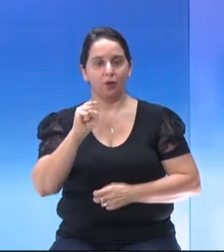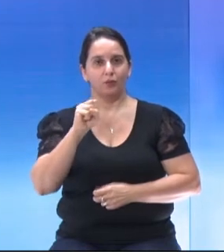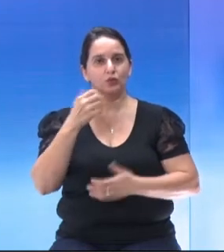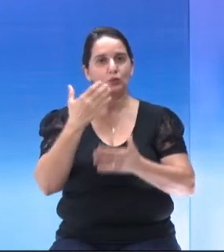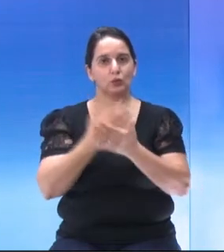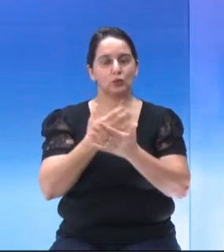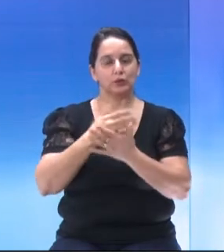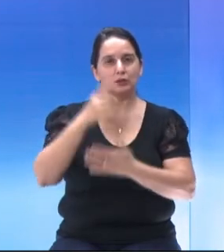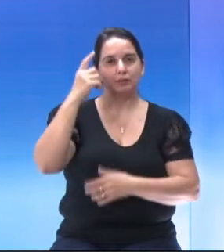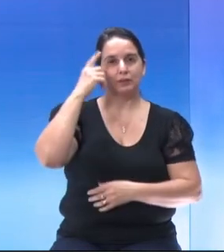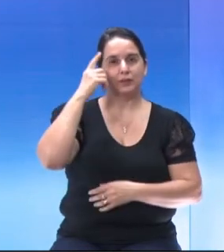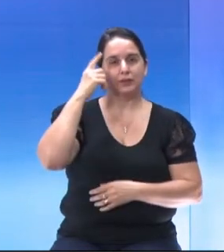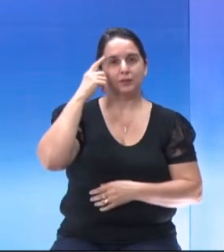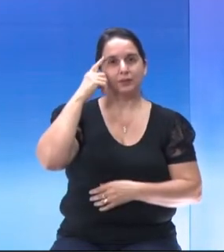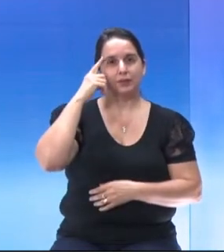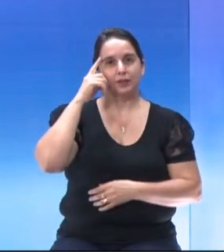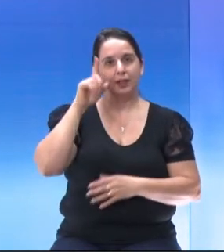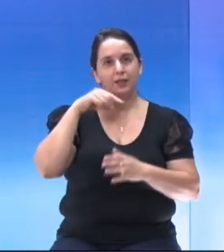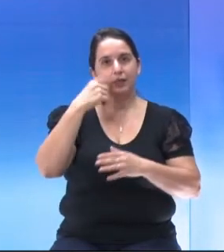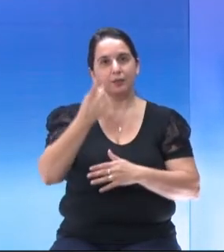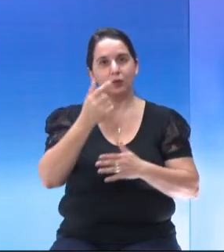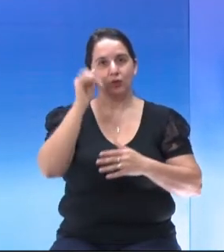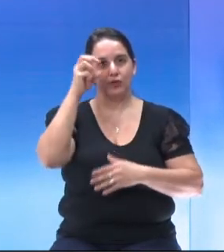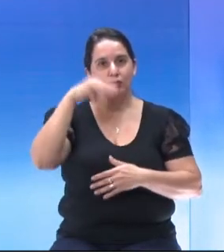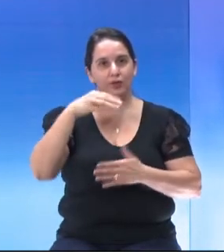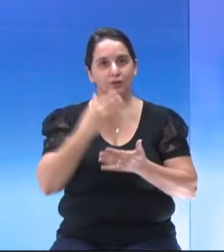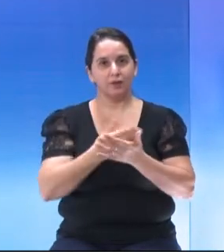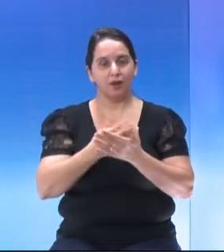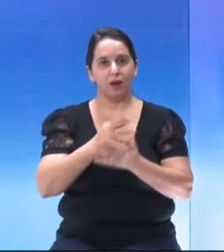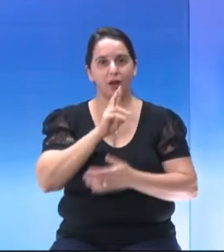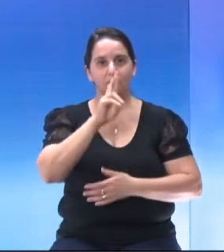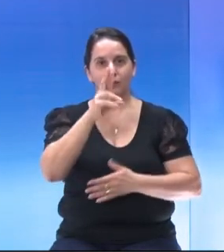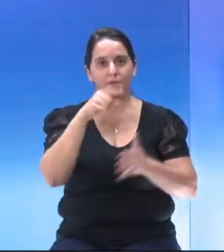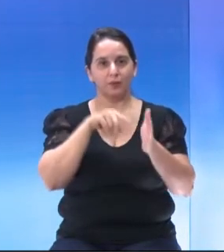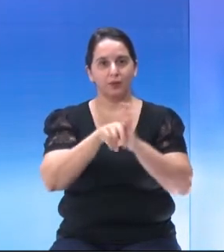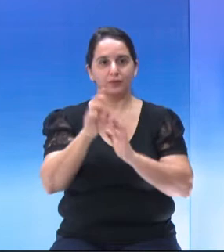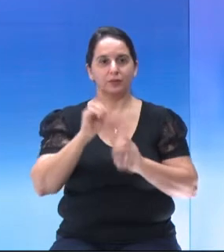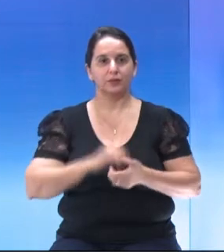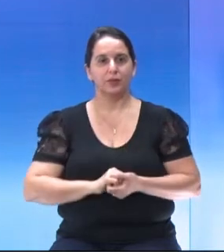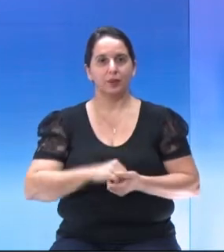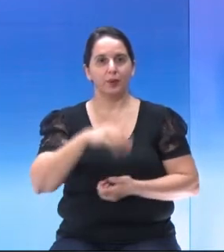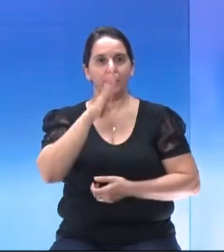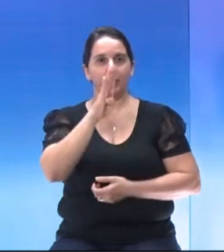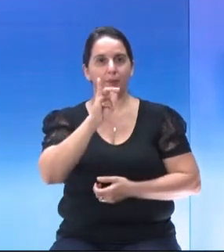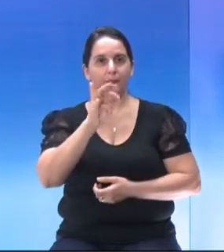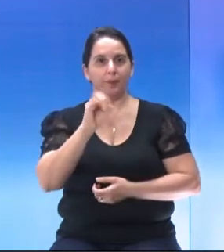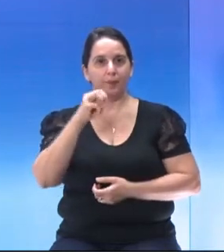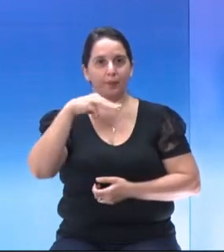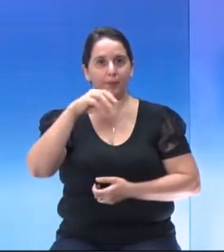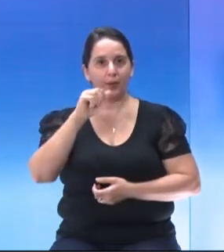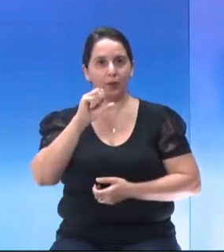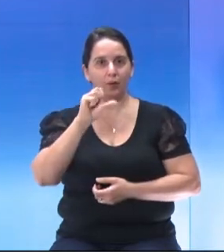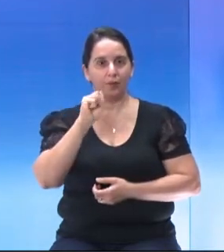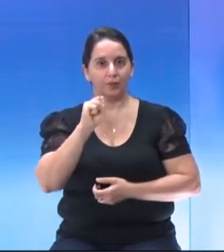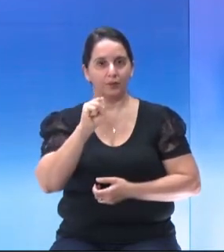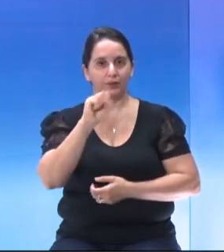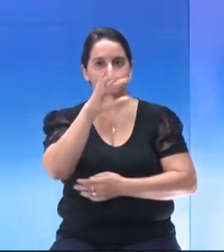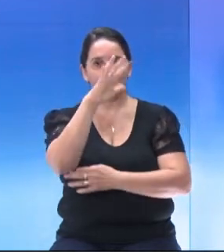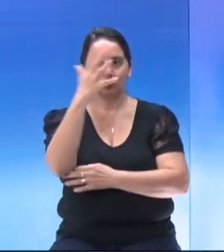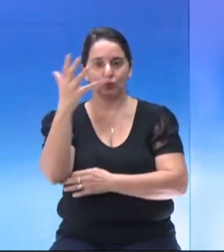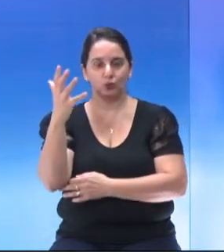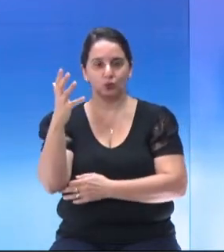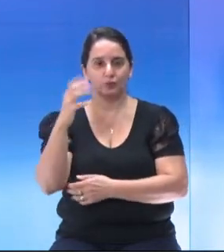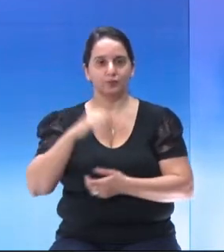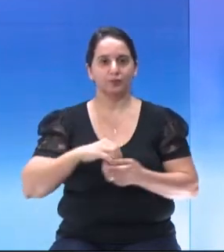estudada, refletir no final da aula, responder mais um item. Então vamos lá, biomas. Biomas é